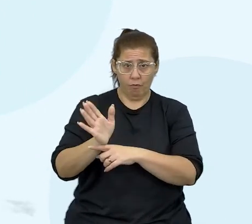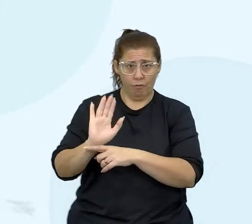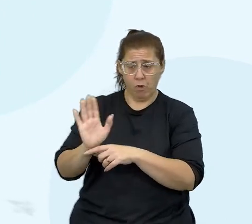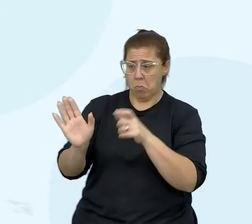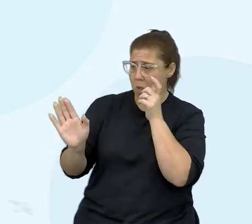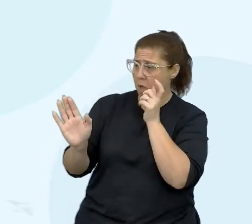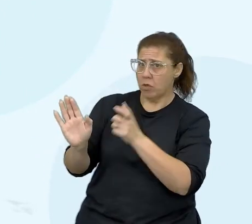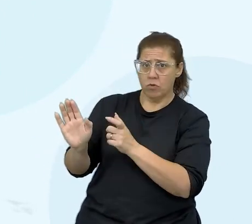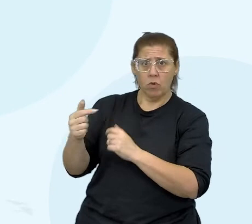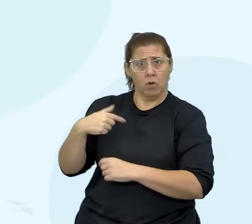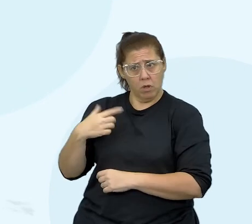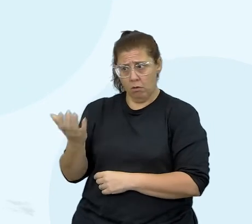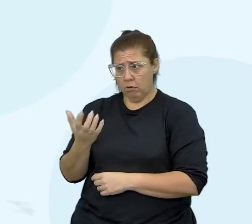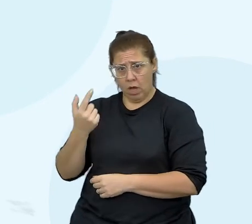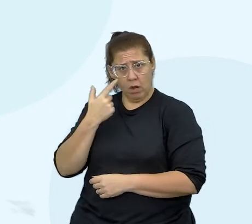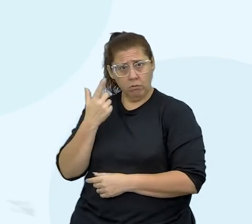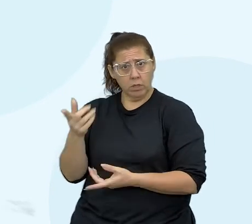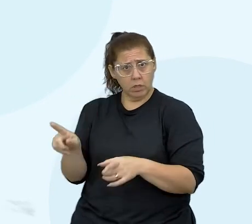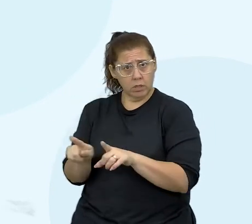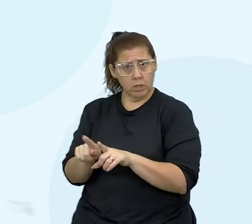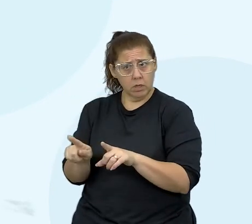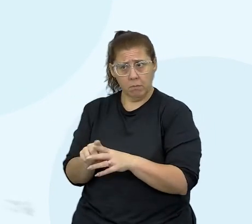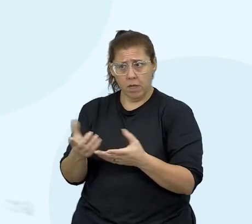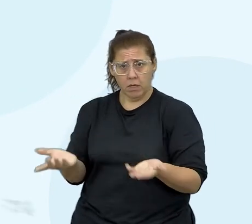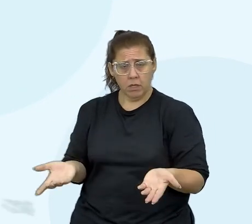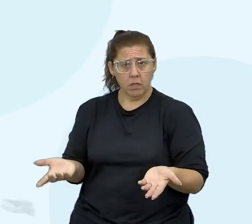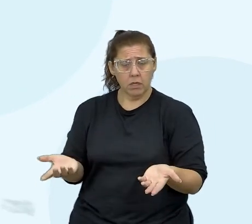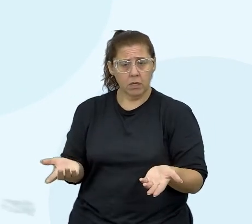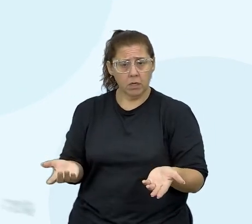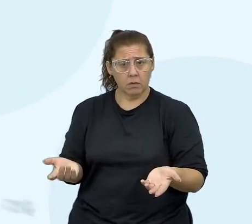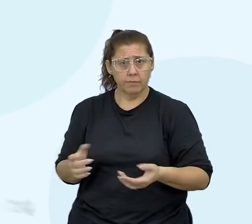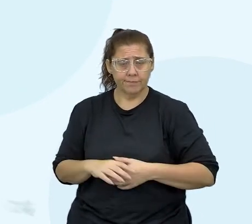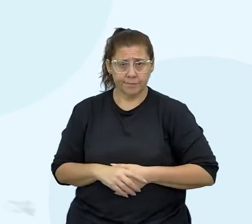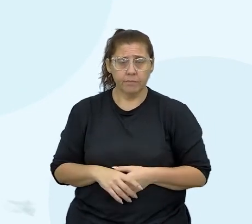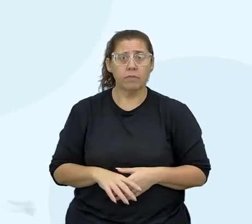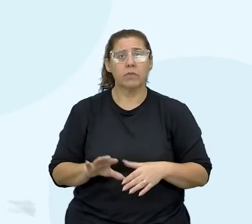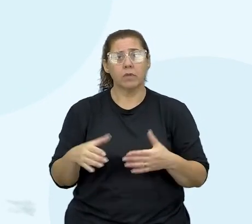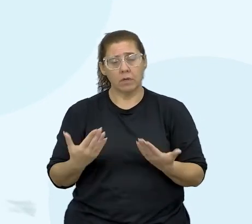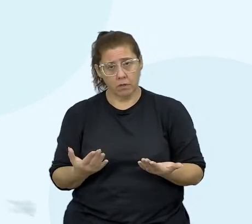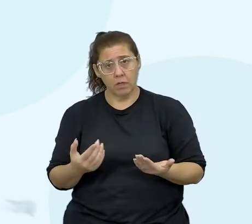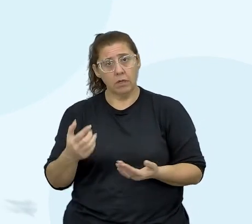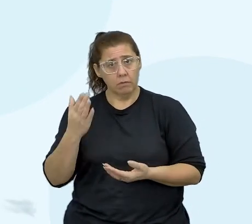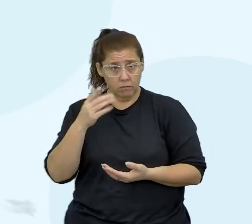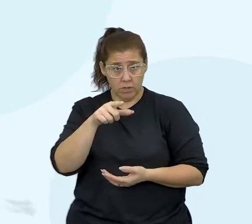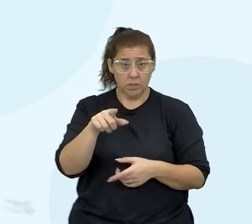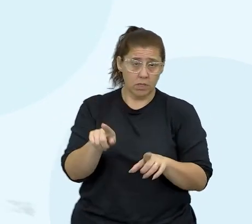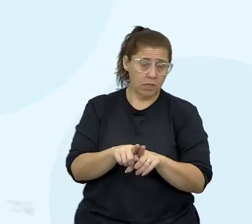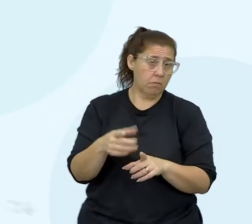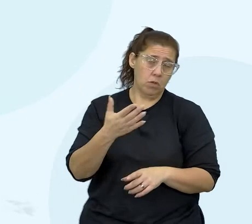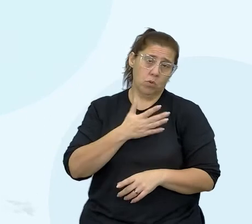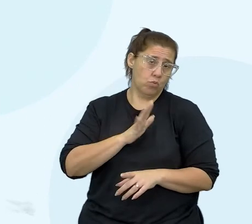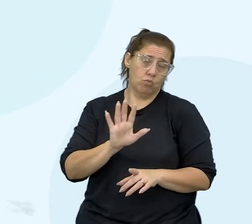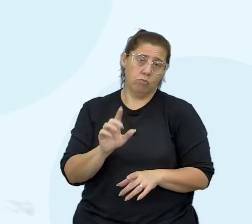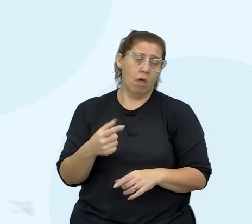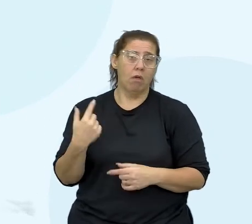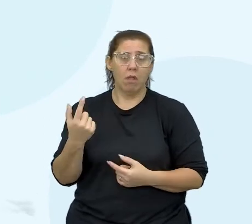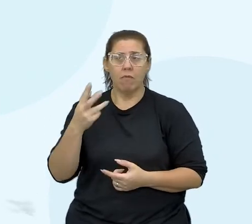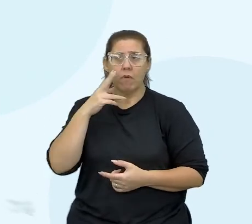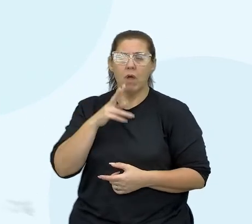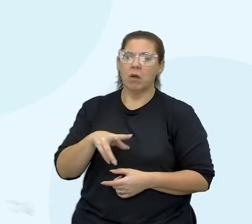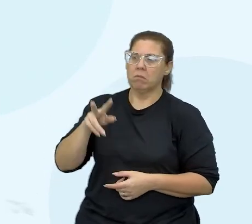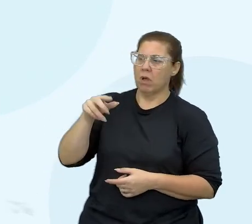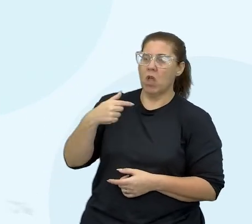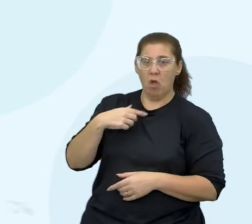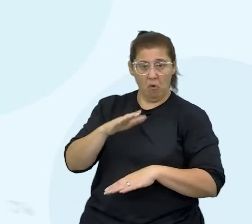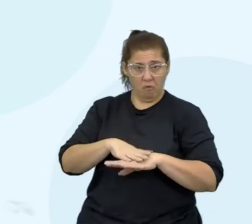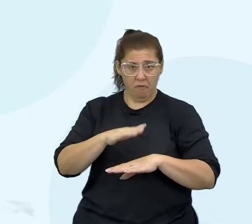única que não assistiu e eu vou ser excluída dessa conversa, eu não quero passar por isso. E eu tenho certeza que você também não quer. Eu não quero que as pessoas falem, ah, eu